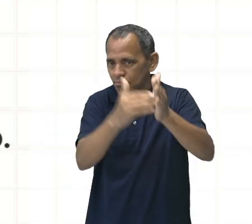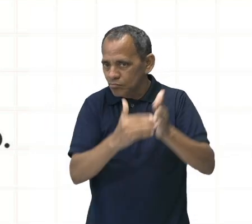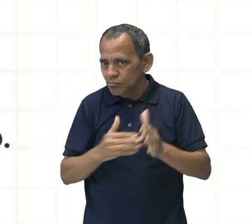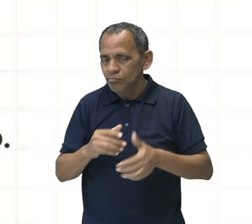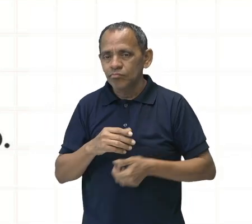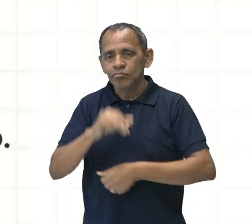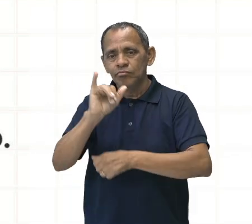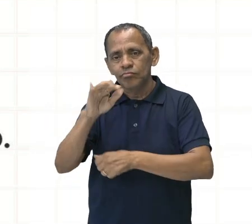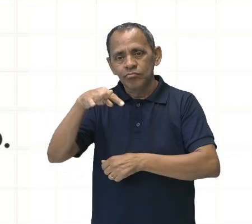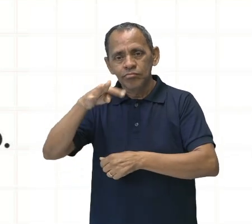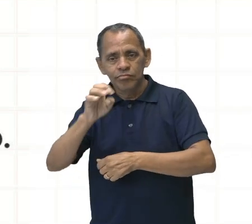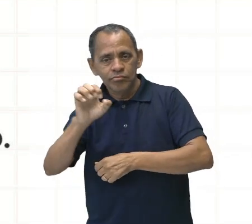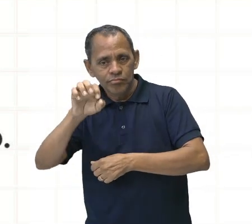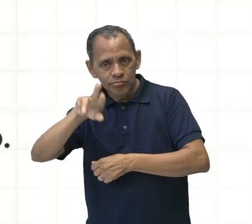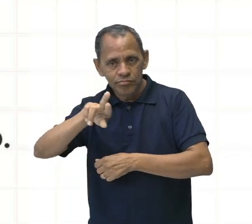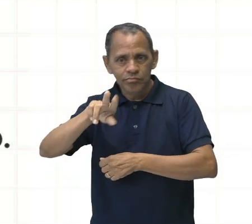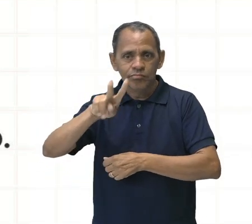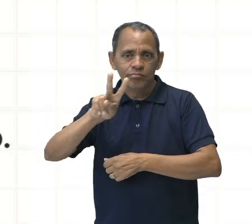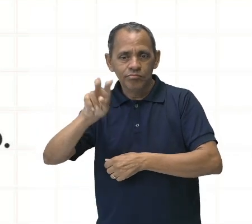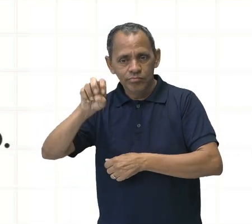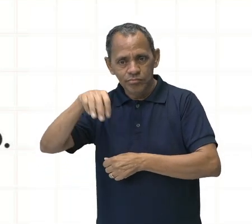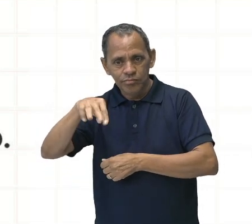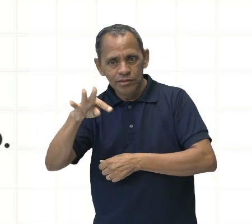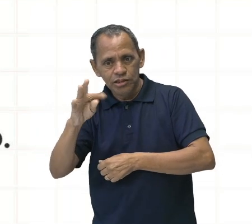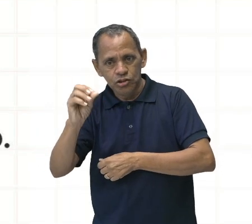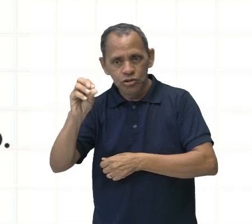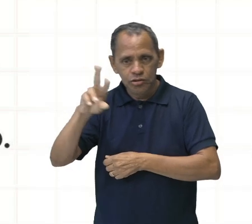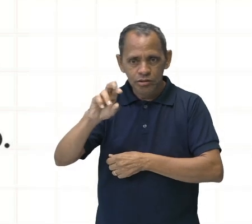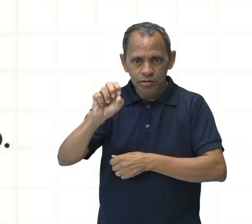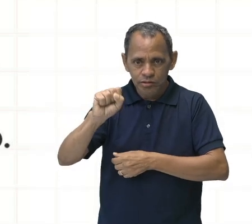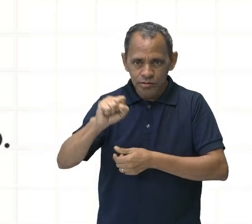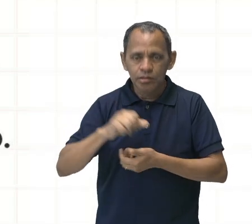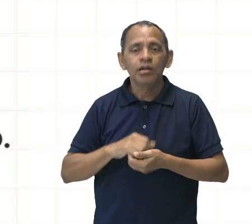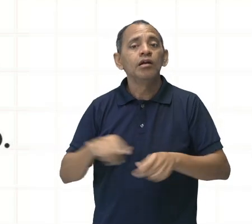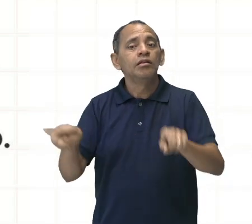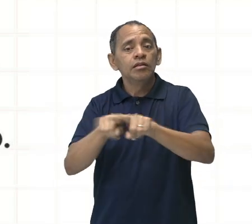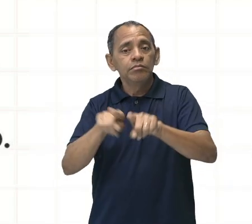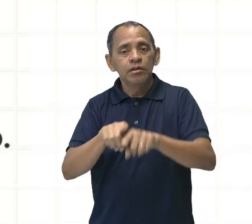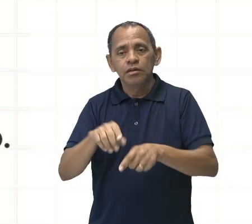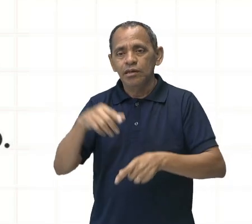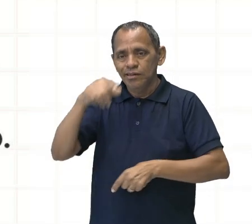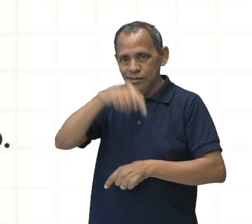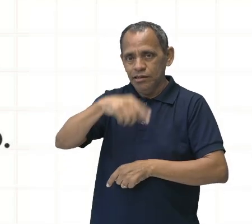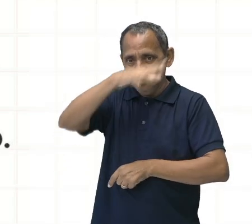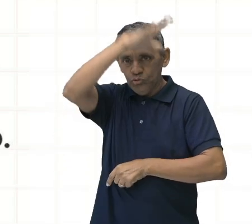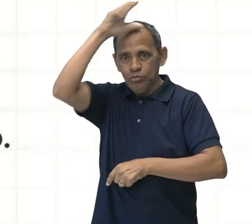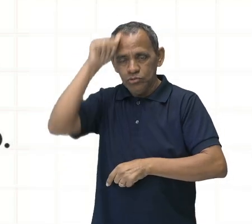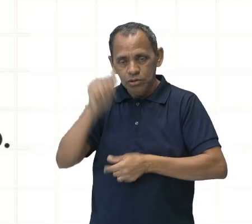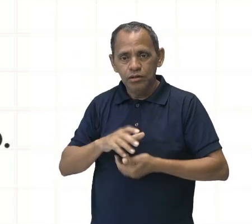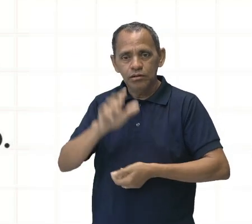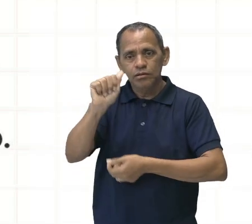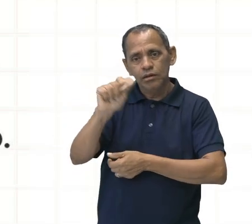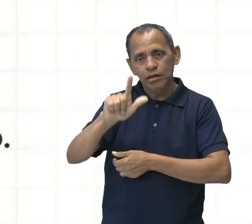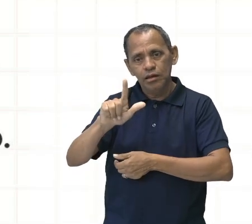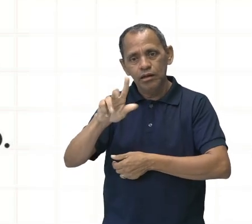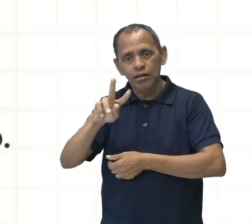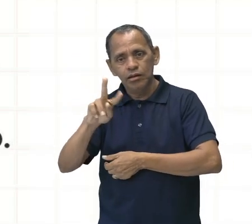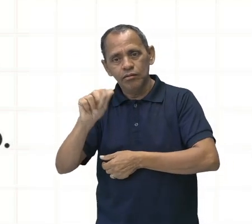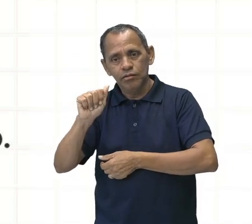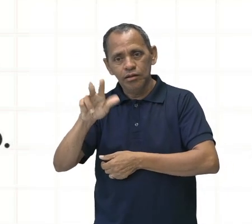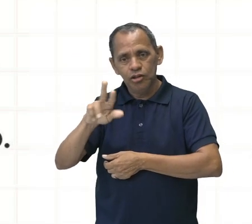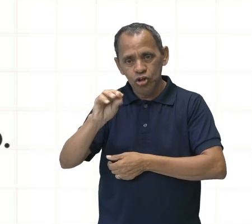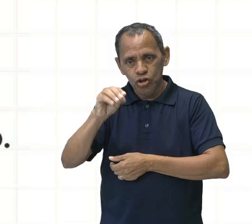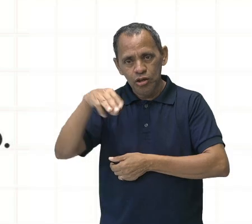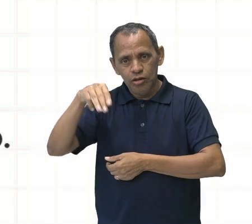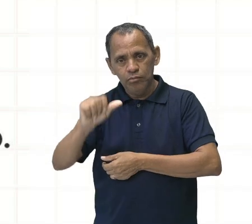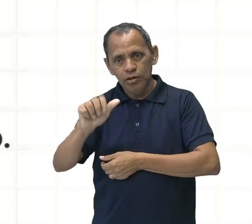Inclusive, o próprio, aqui no Amazonas, o próprio Álvaro Maia vai ser um interventor federal e vai